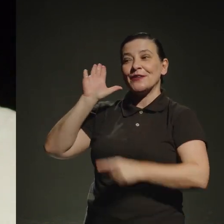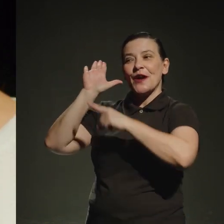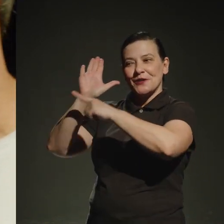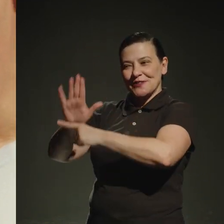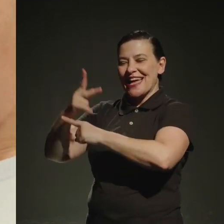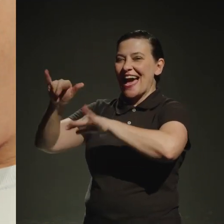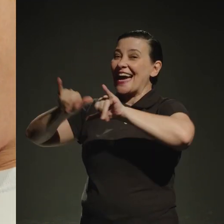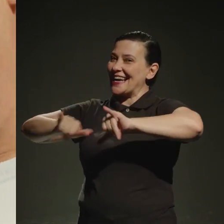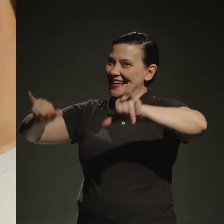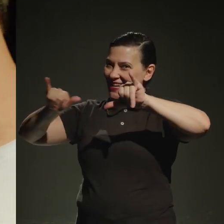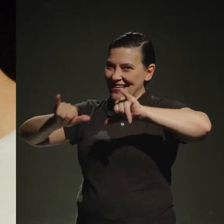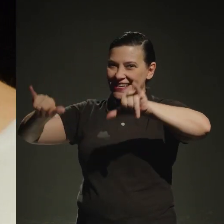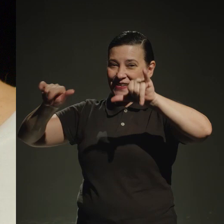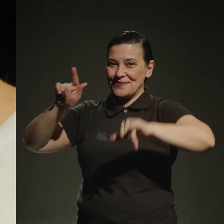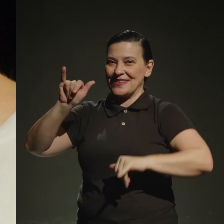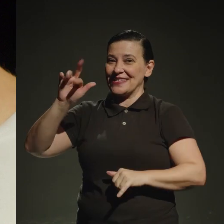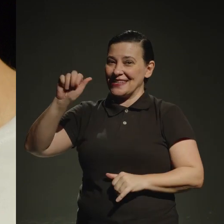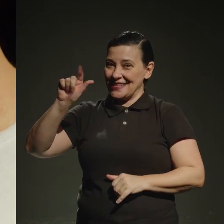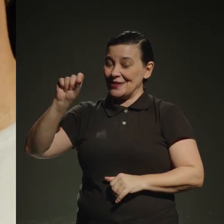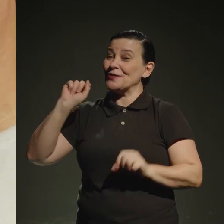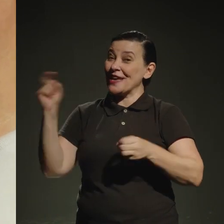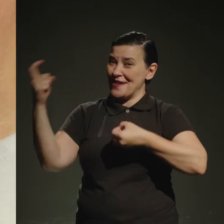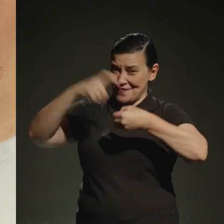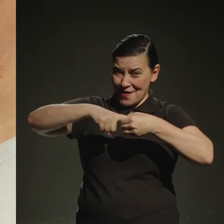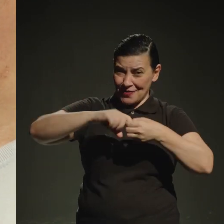sei. Ah, reeleição. Ah,